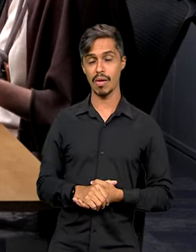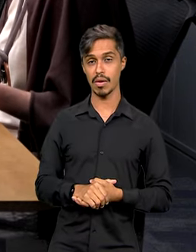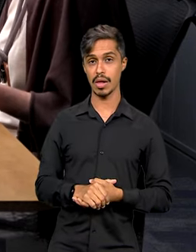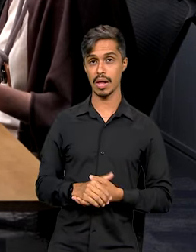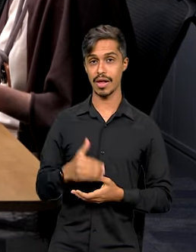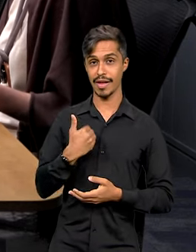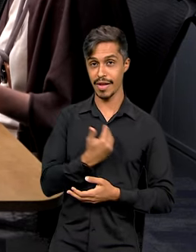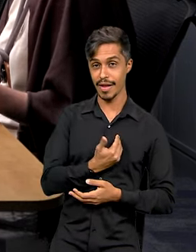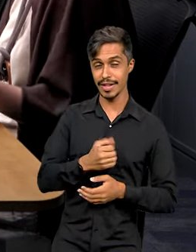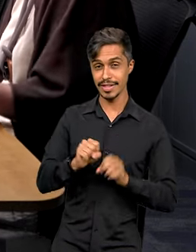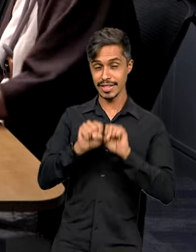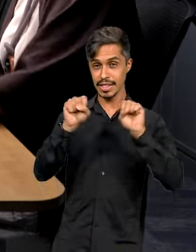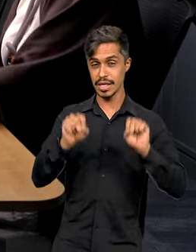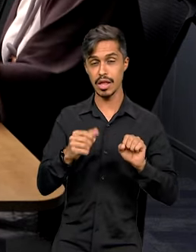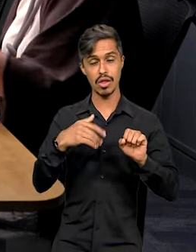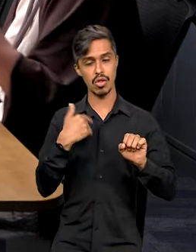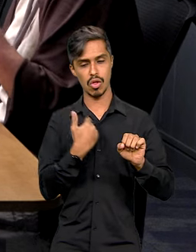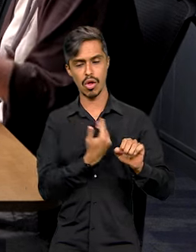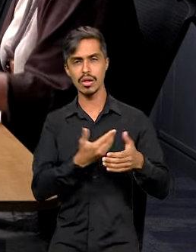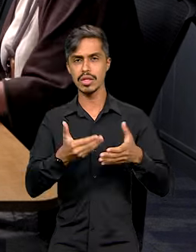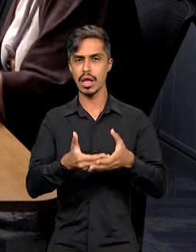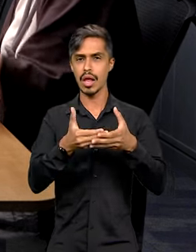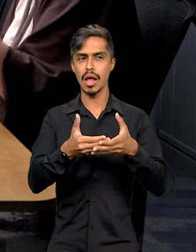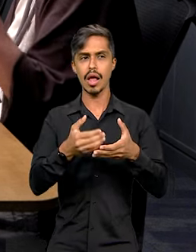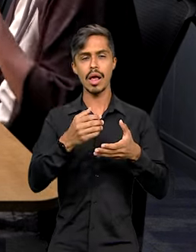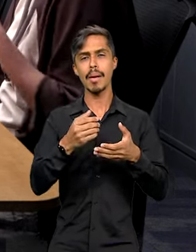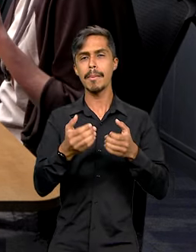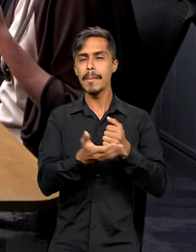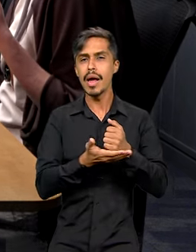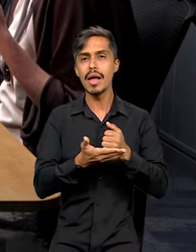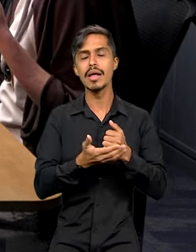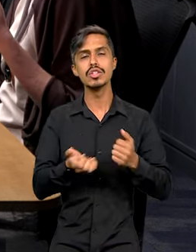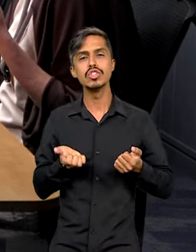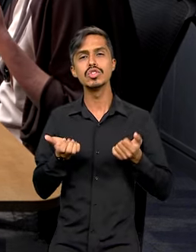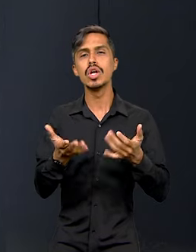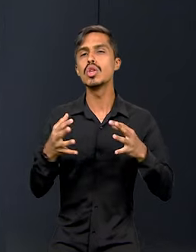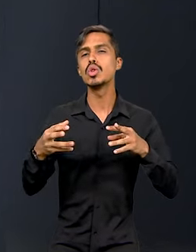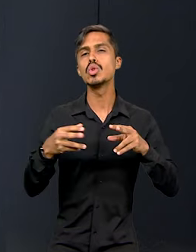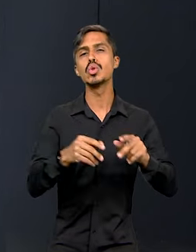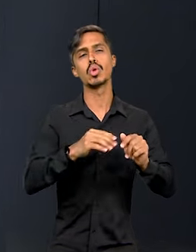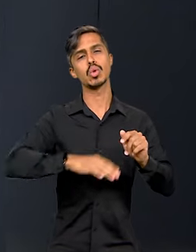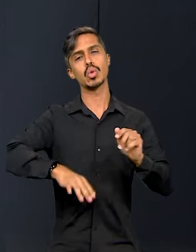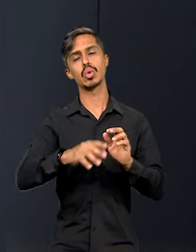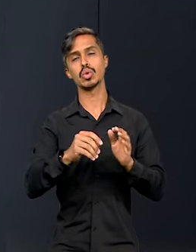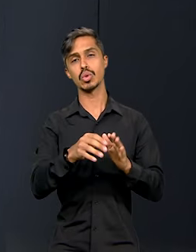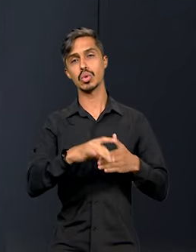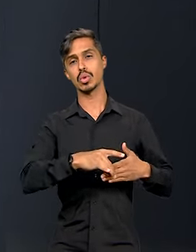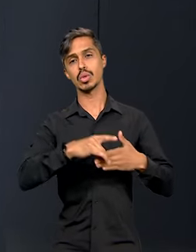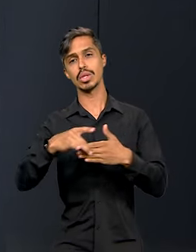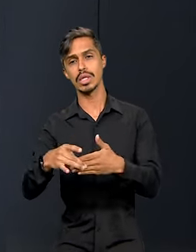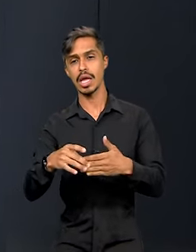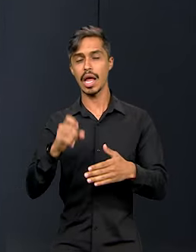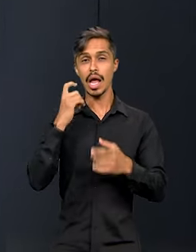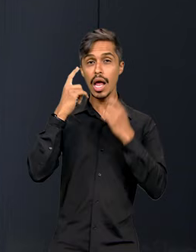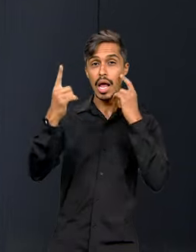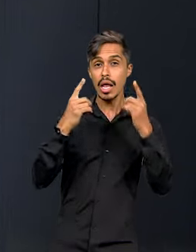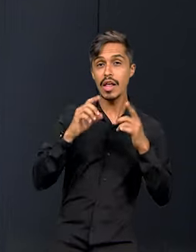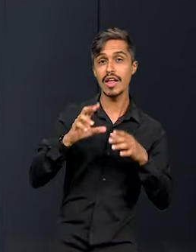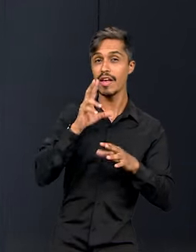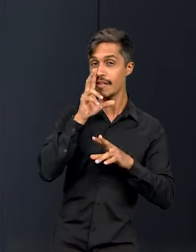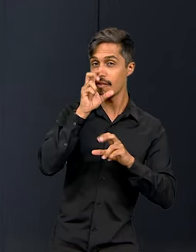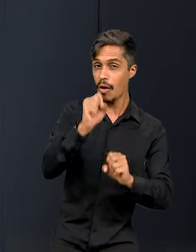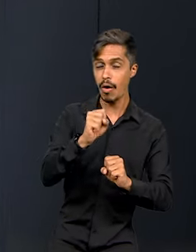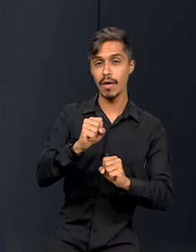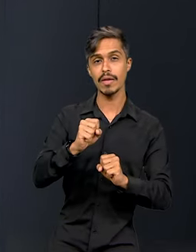o a nossa cesta básica trouxe resgatou ess eh tudo isso que vinha do guia né eh essas ideias